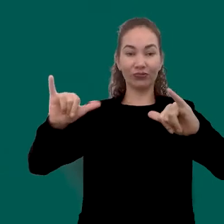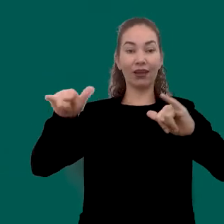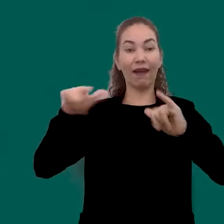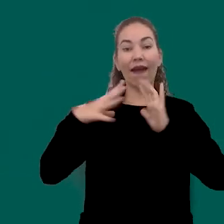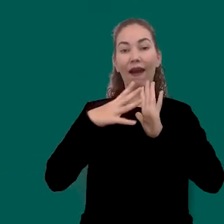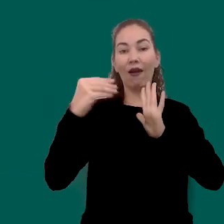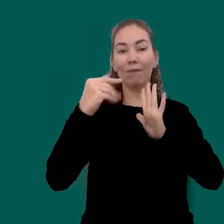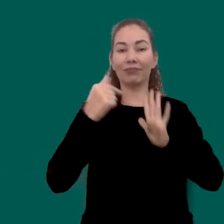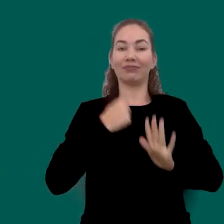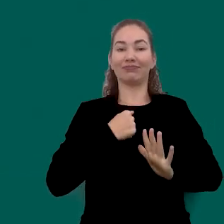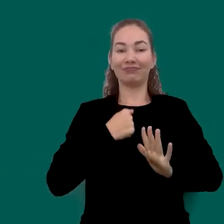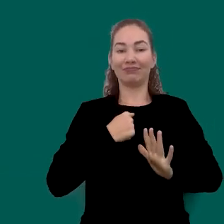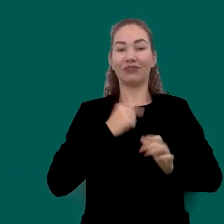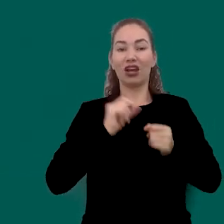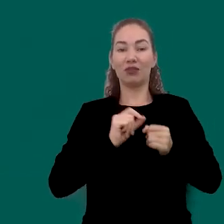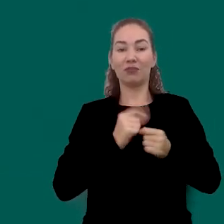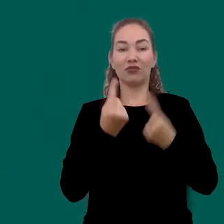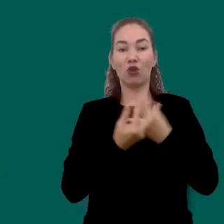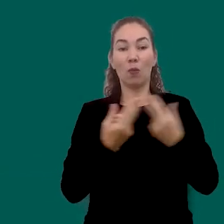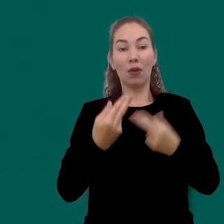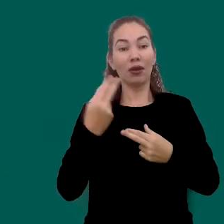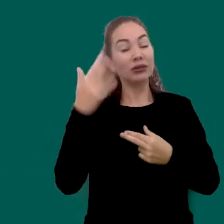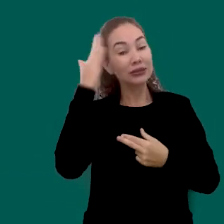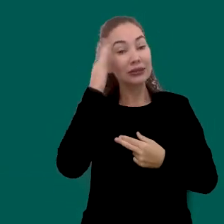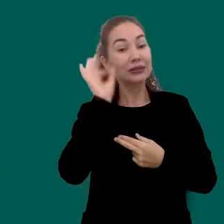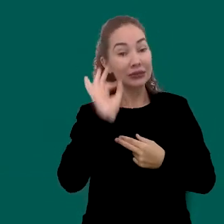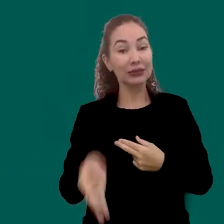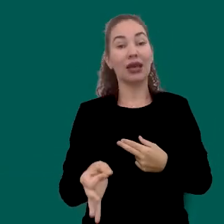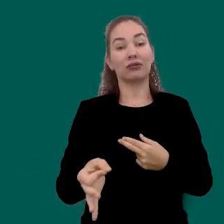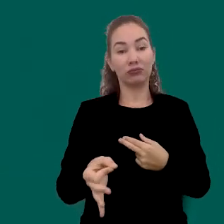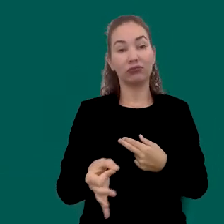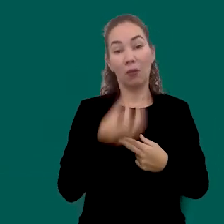espelhando em ti para fazer algo que eles veem que está dando certo.